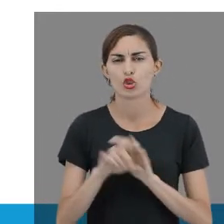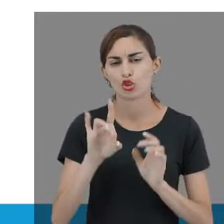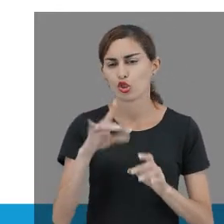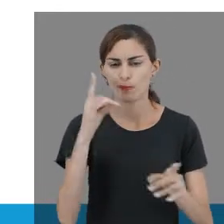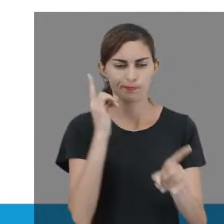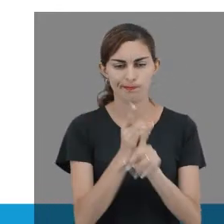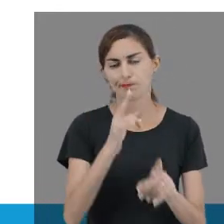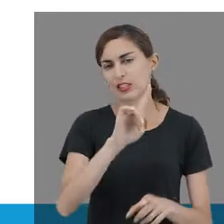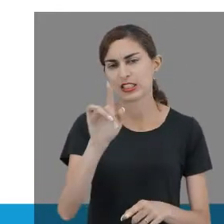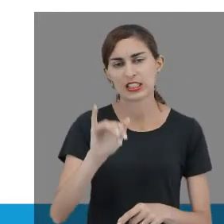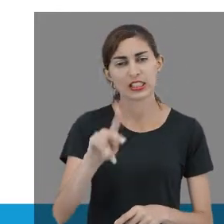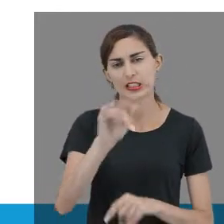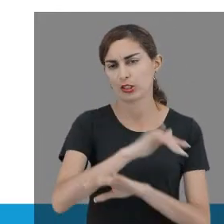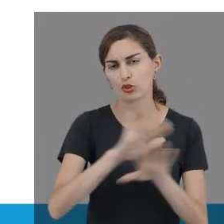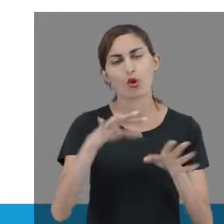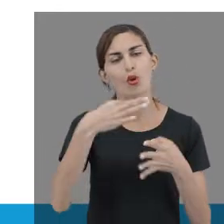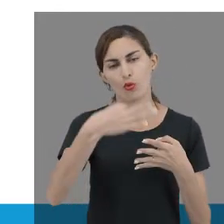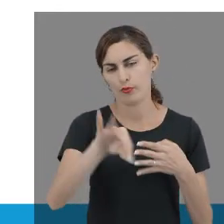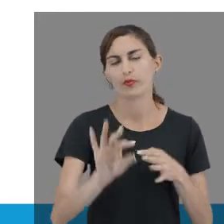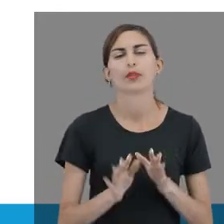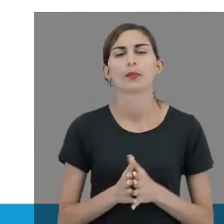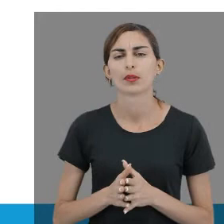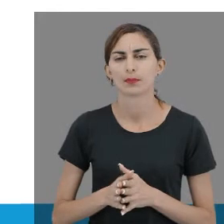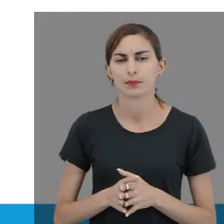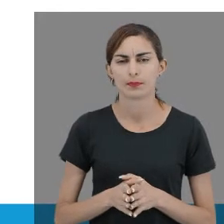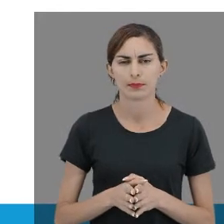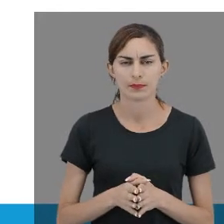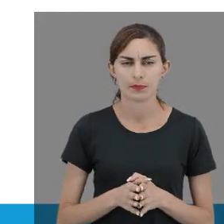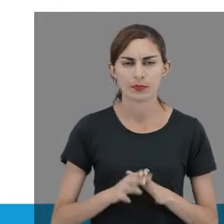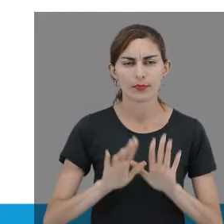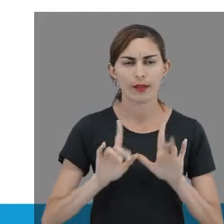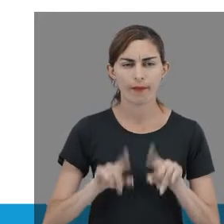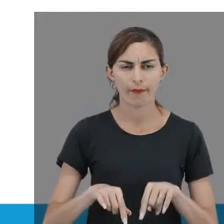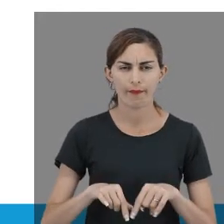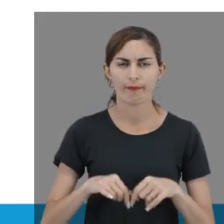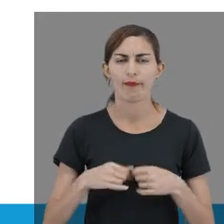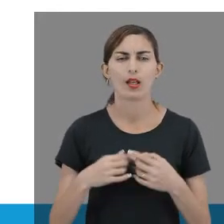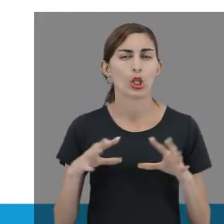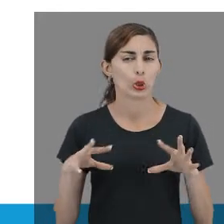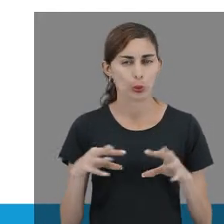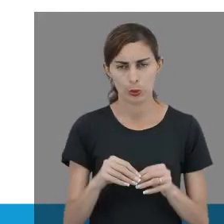congênitas e só deu Zika. Então, isso aí confirma também.